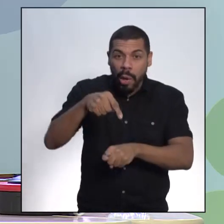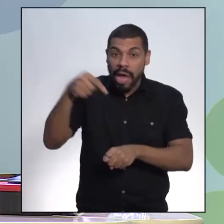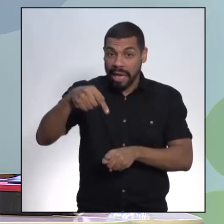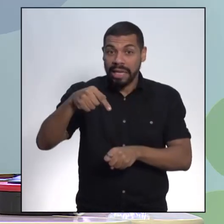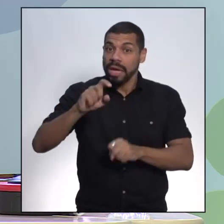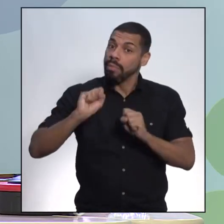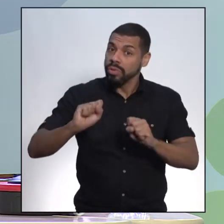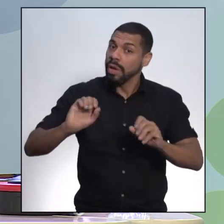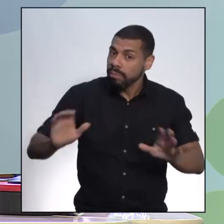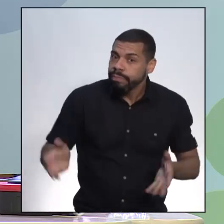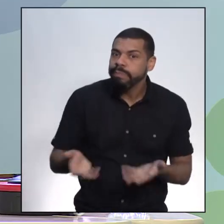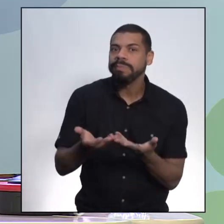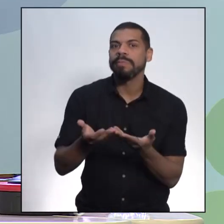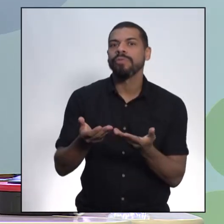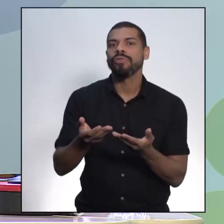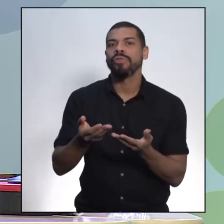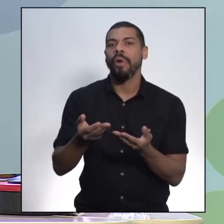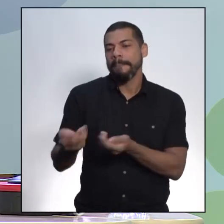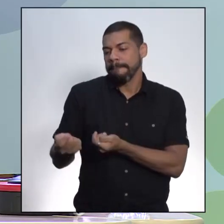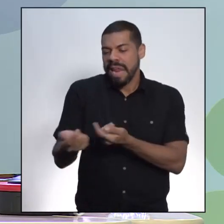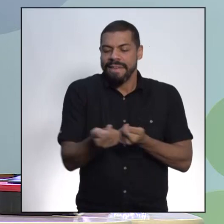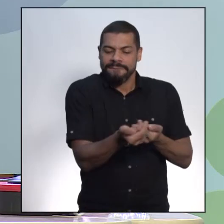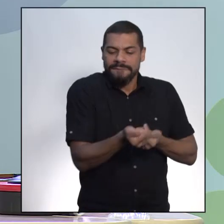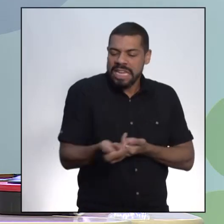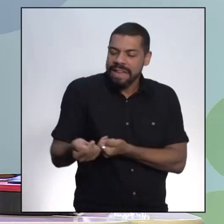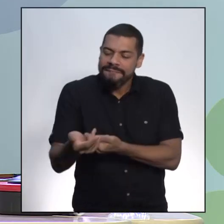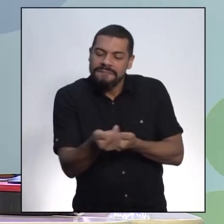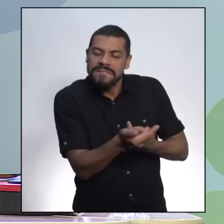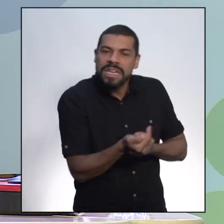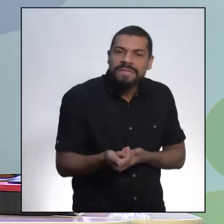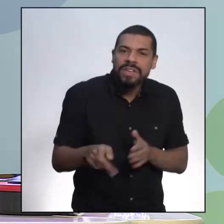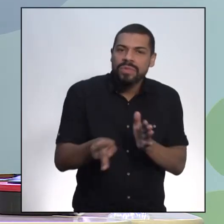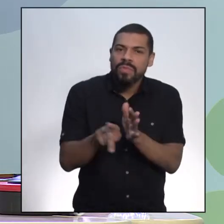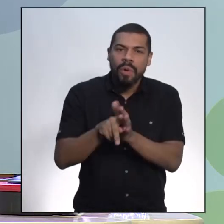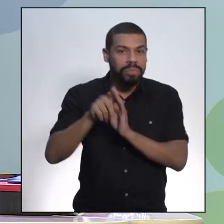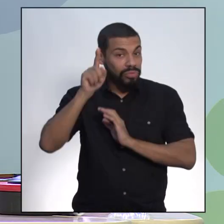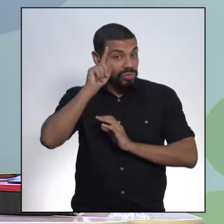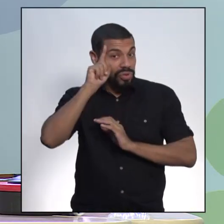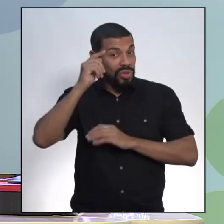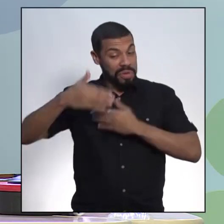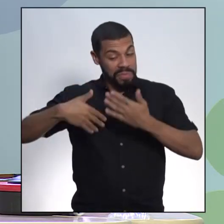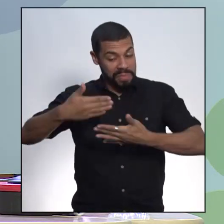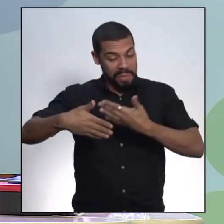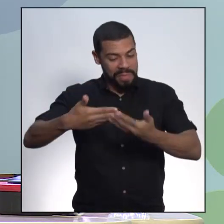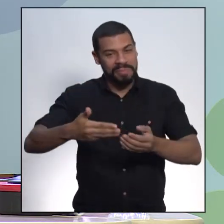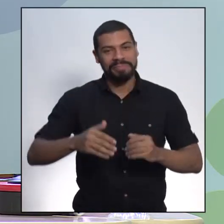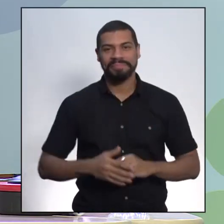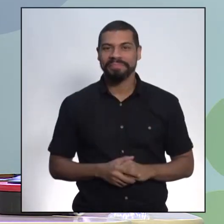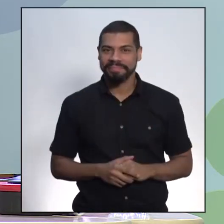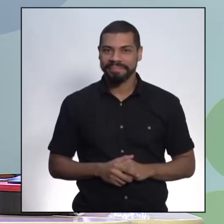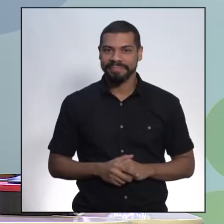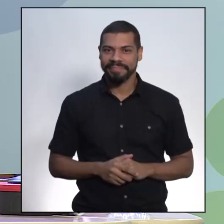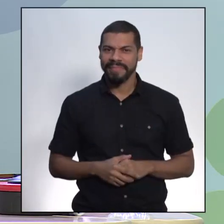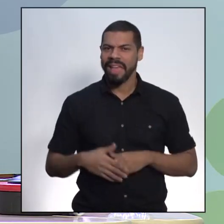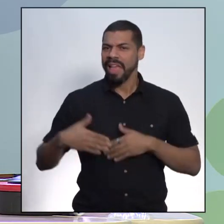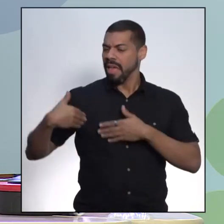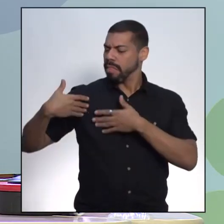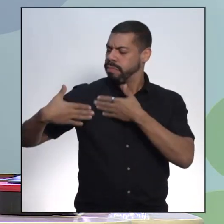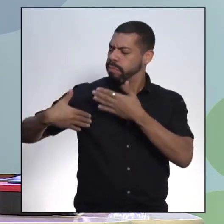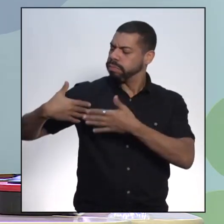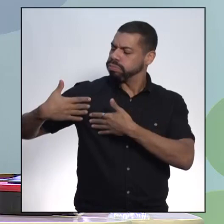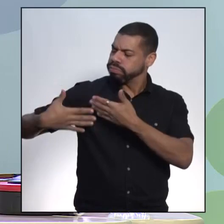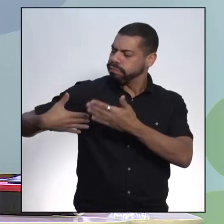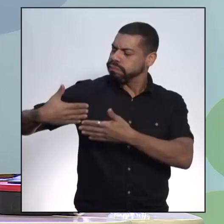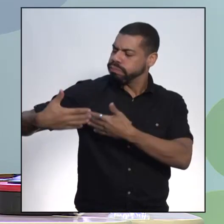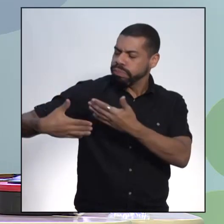instrumentos, de alguma forma, trariam um benefício para o seu dia a dia, para o seu cotidiano, ele passou a ser um desenvolvedor. E aí, nesse percurso todo,